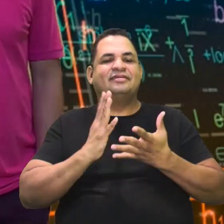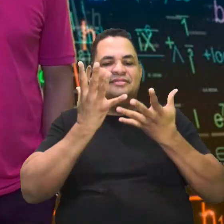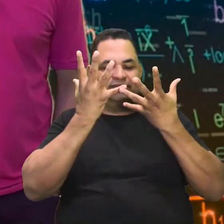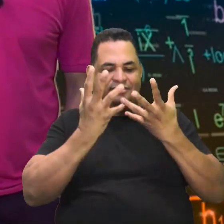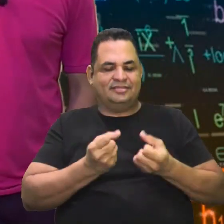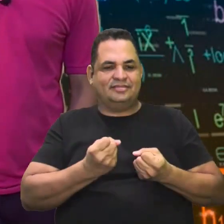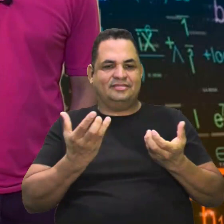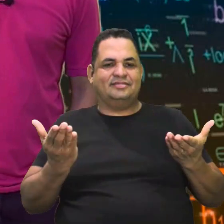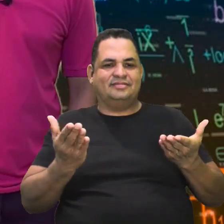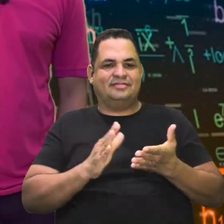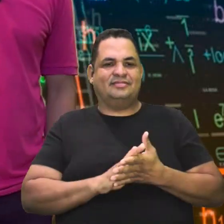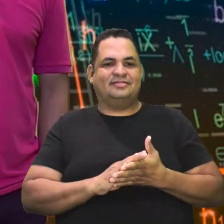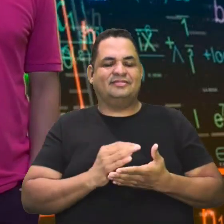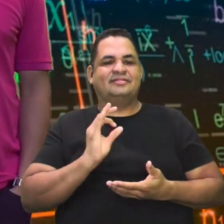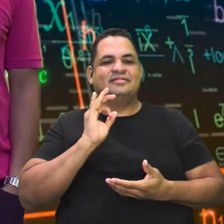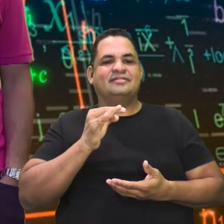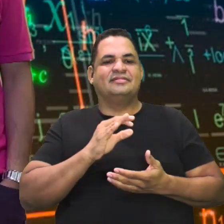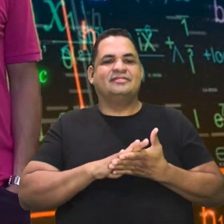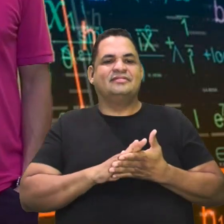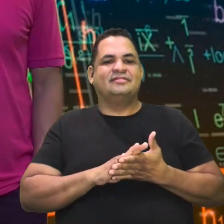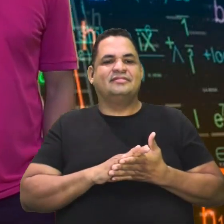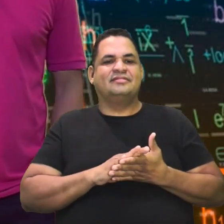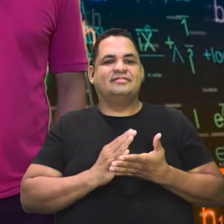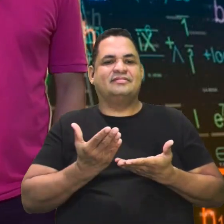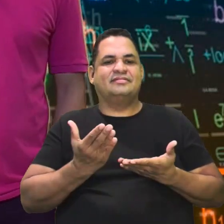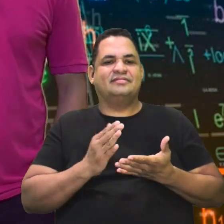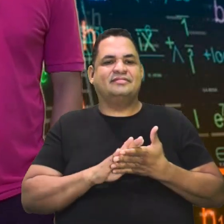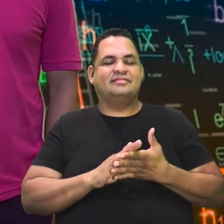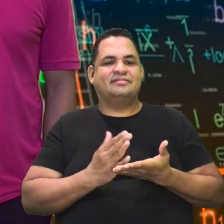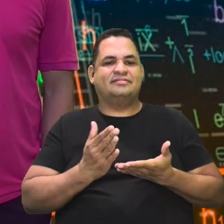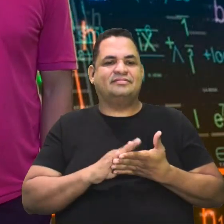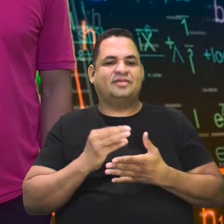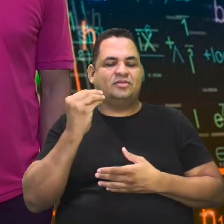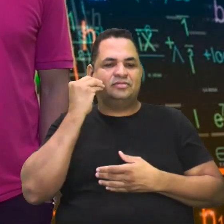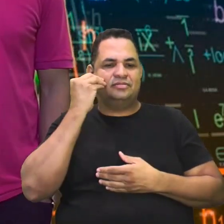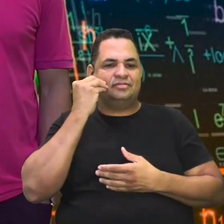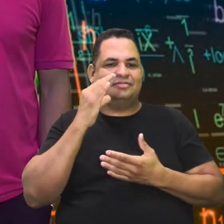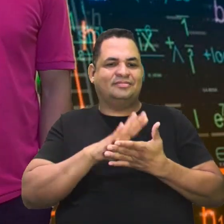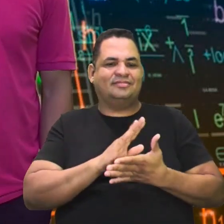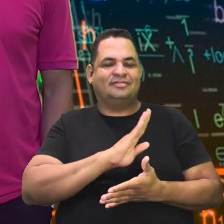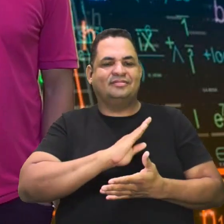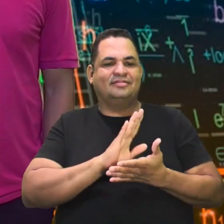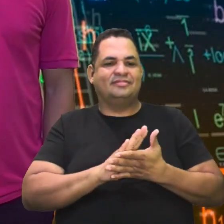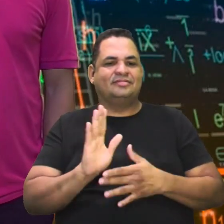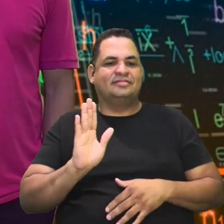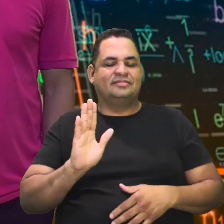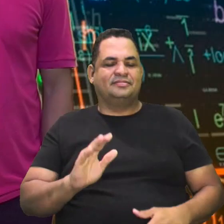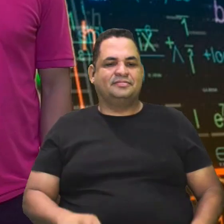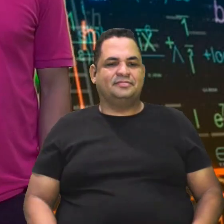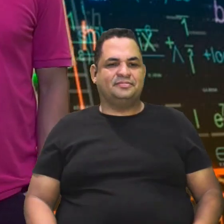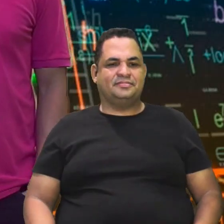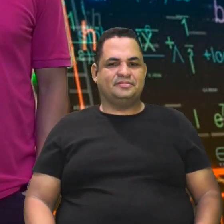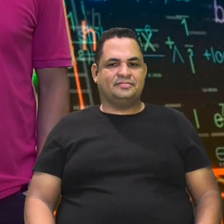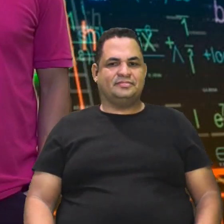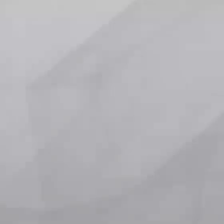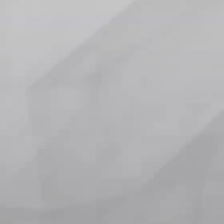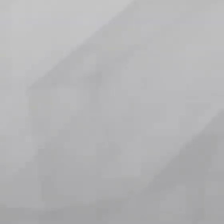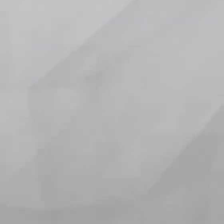Acho que ele vem tocar aqui pra gente, tá certo? Gente, ficamos por aqui. Aquele beijo no coração. Até a próxima aula. Tchau, tchau.